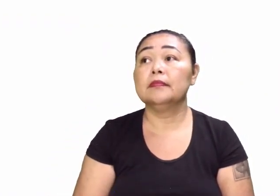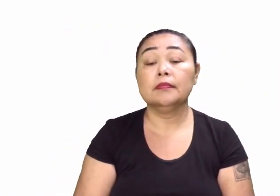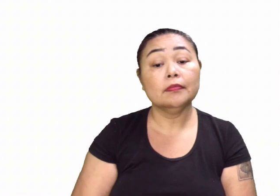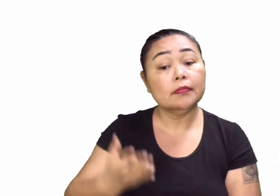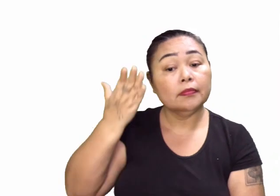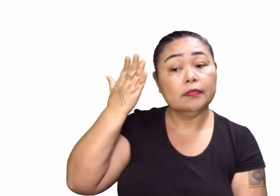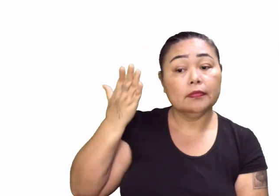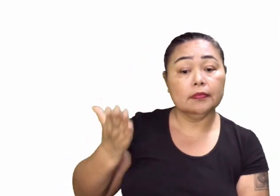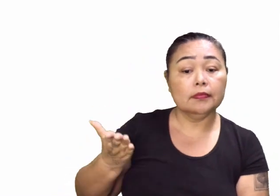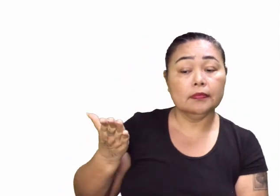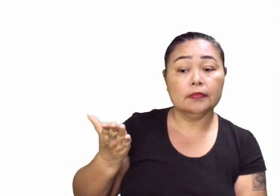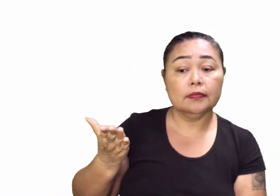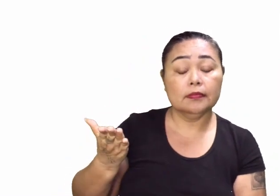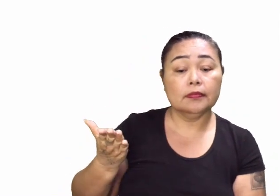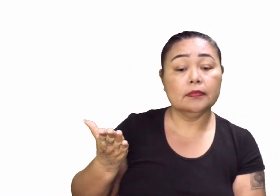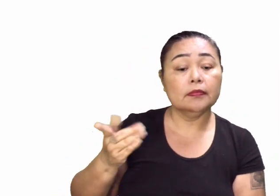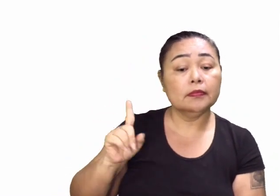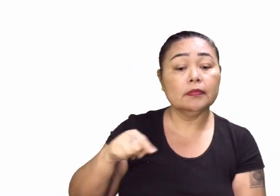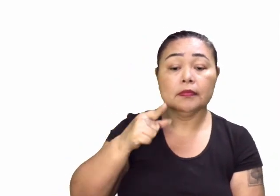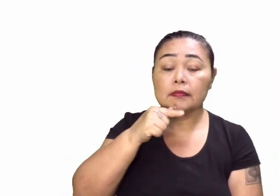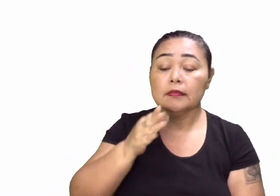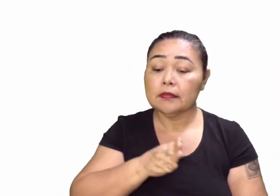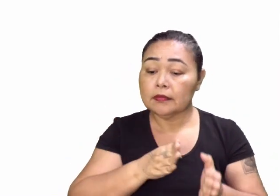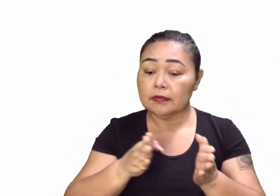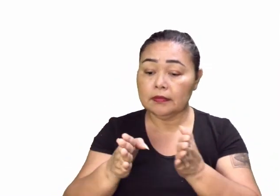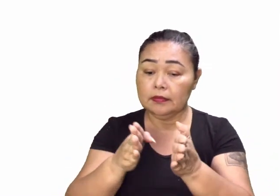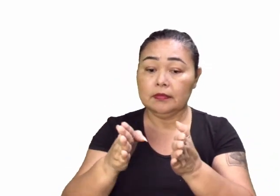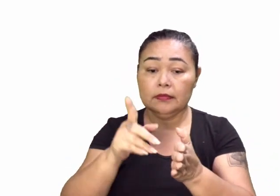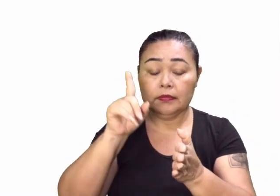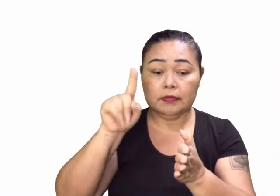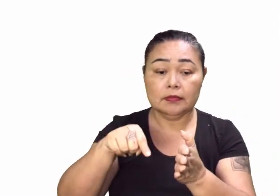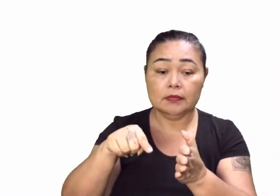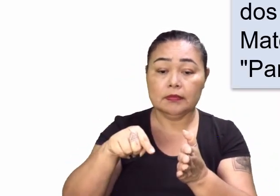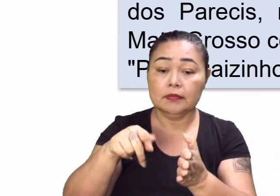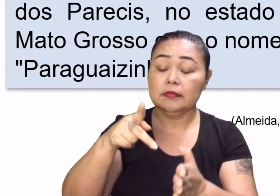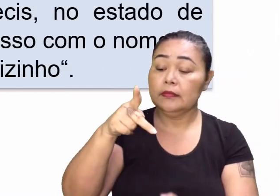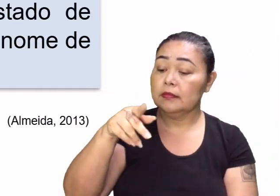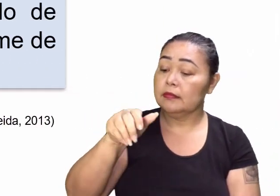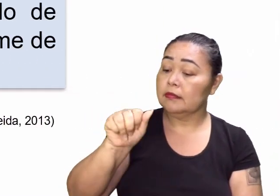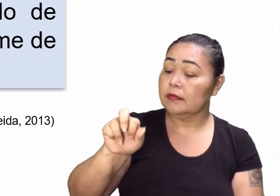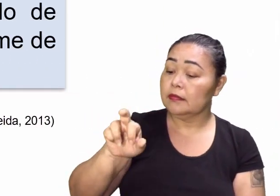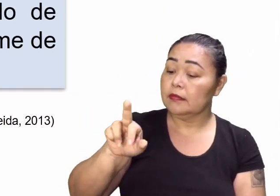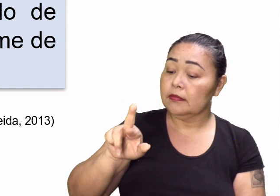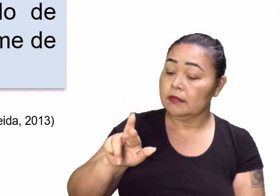Olha aí, professor. Nosso rio principal é o Paraguai.